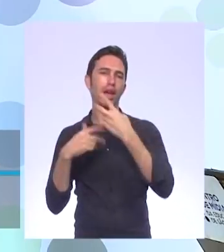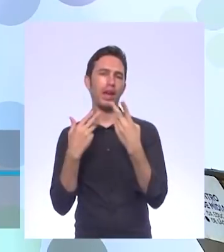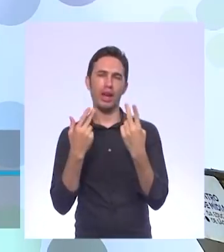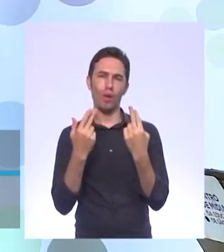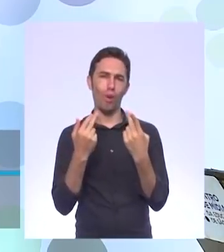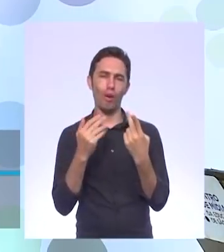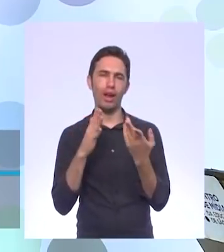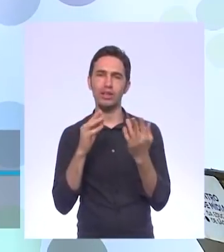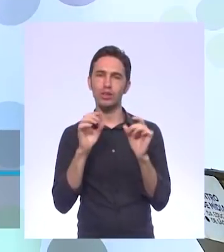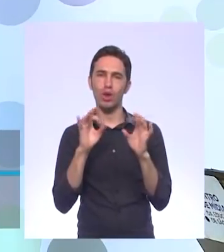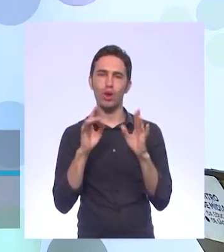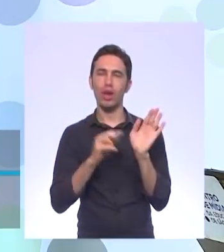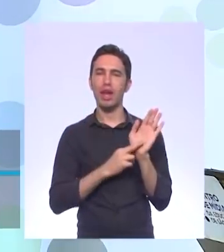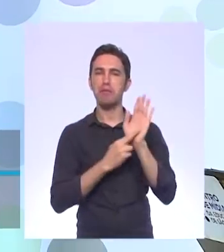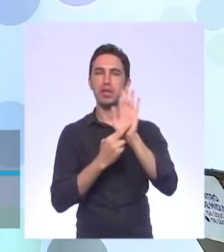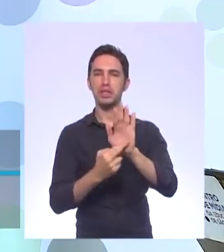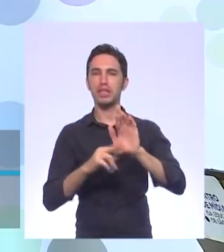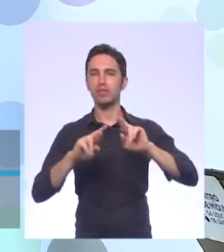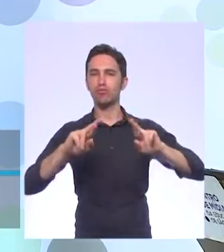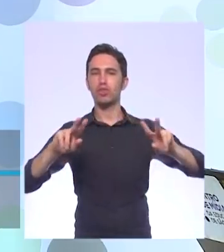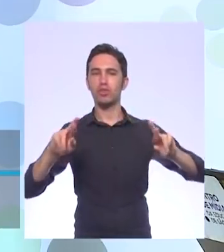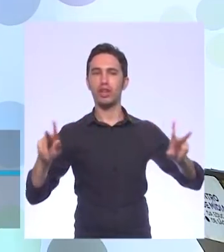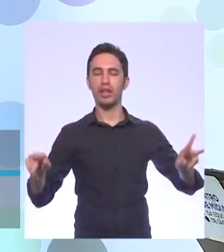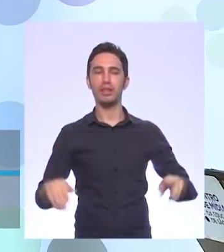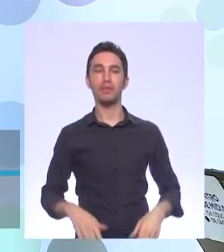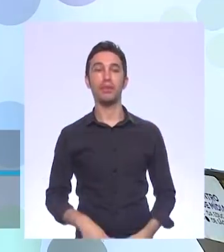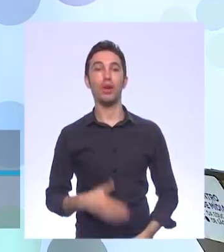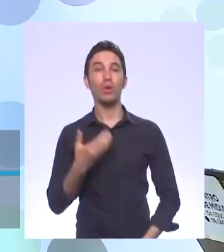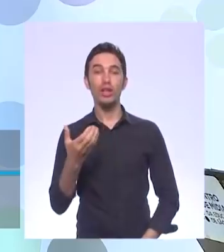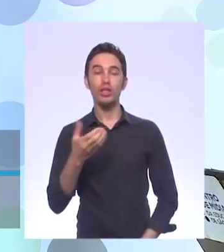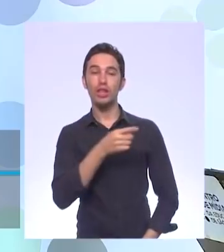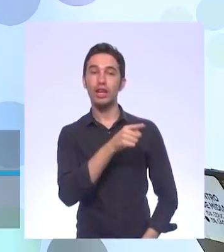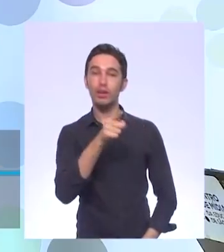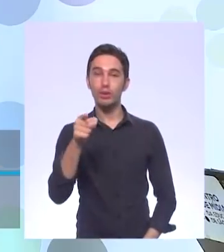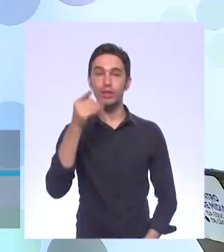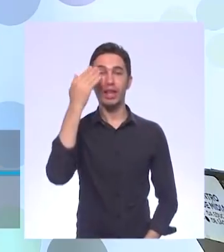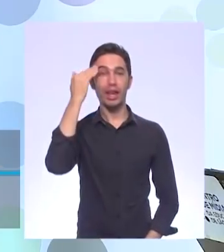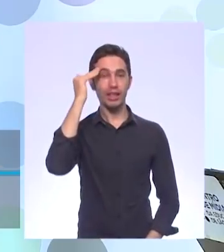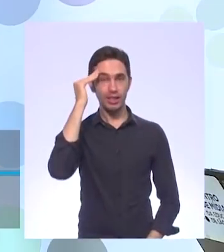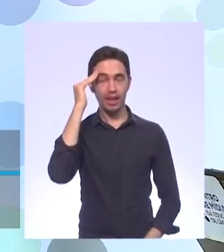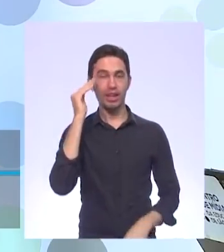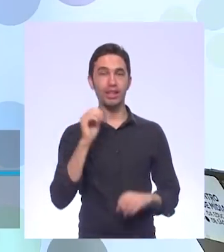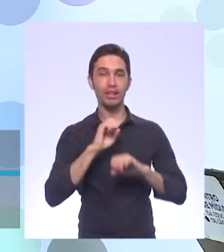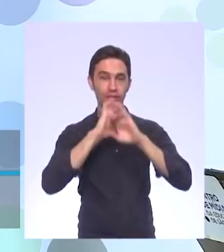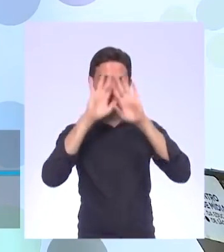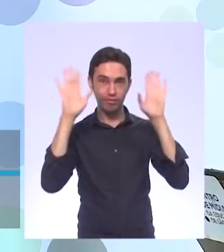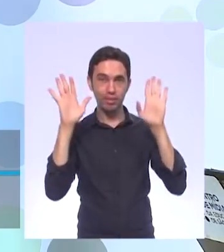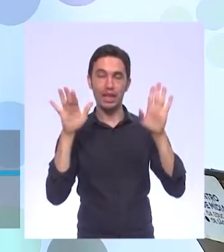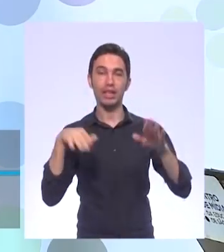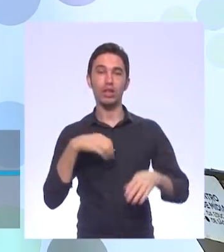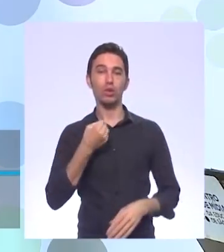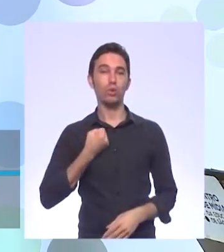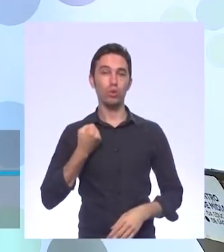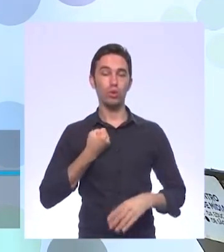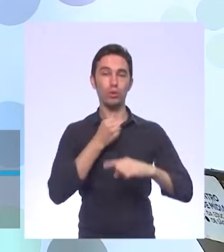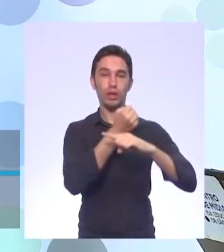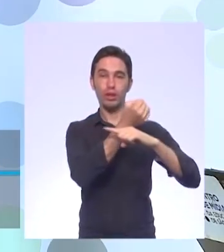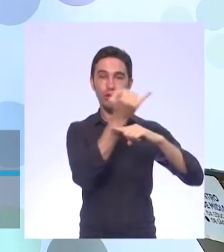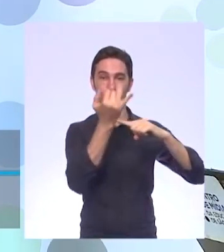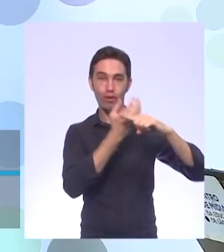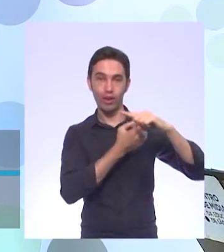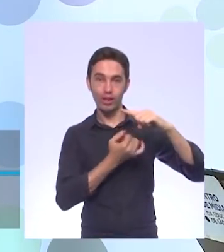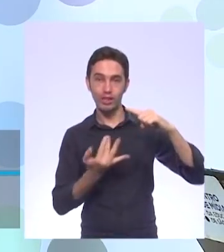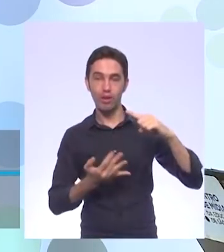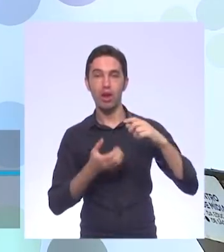Então o que a gente espera de você aluna que você tenha é esse pleno domínio Bom dia entender isso tá um número fracionário ele